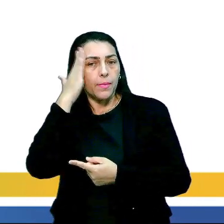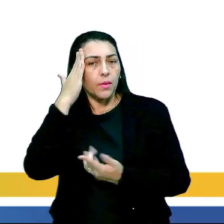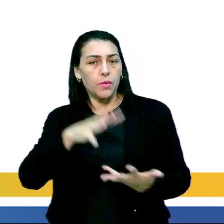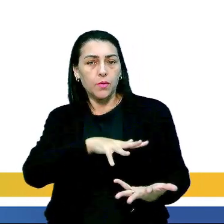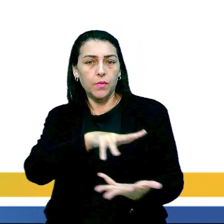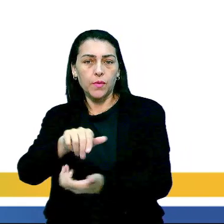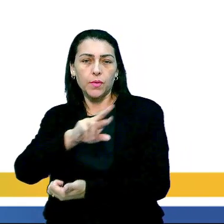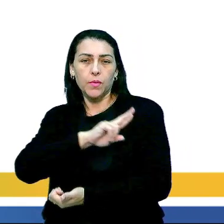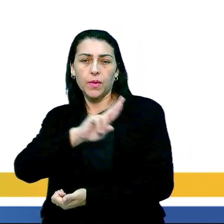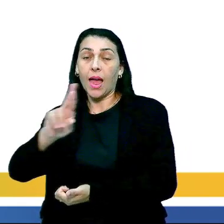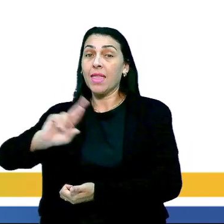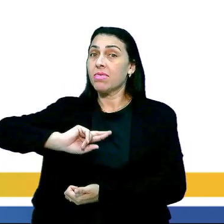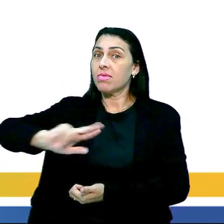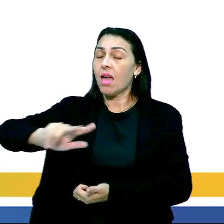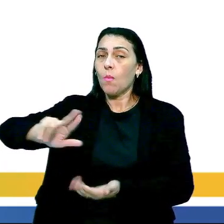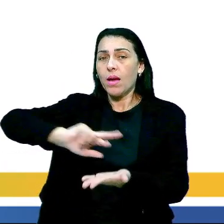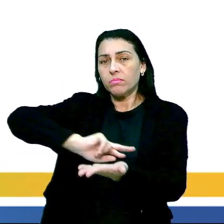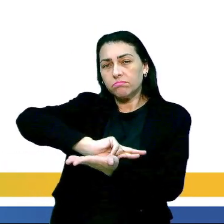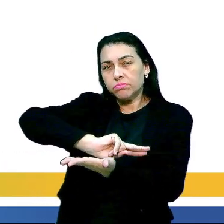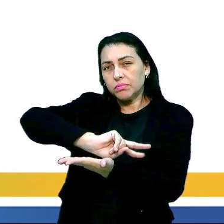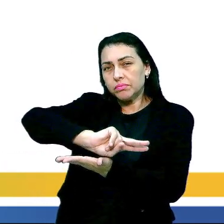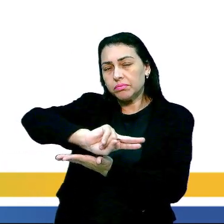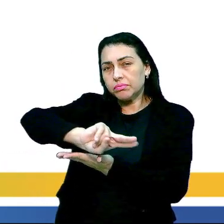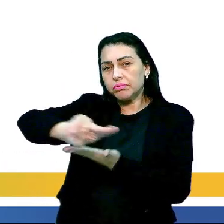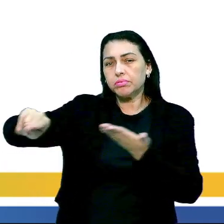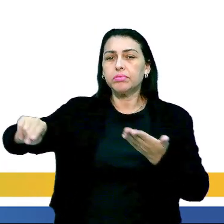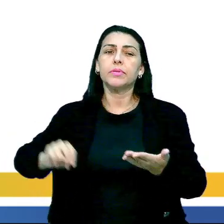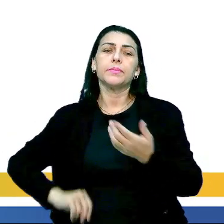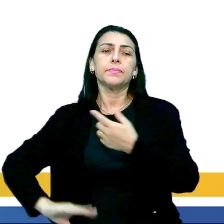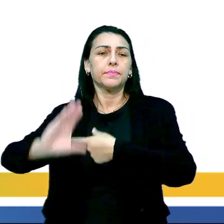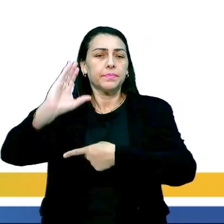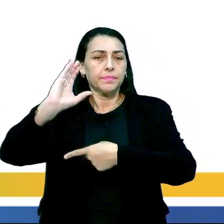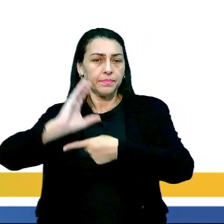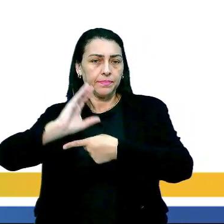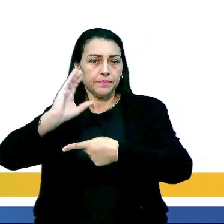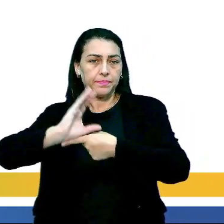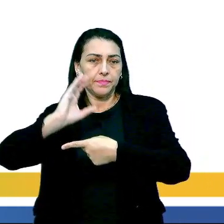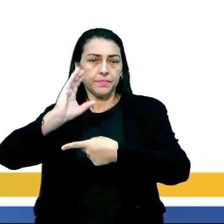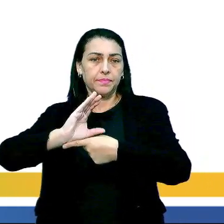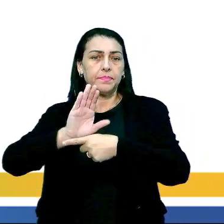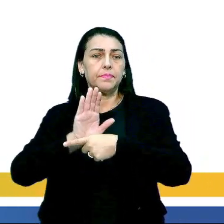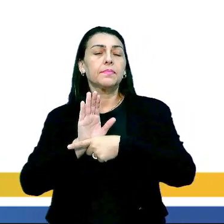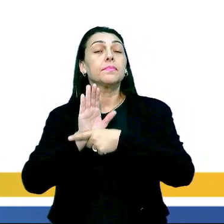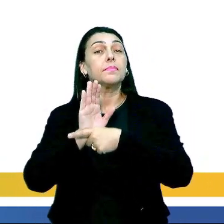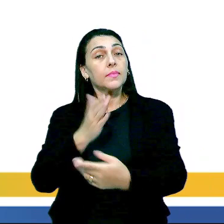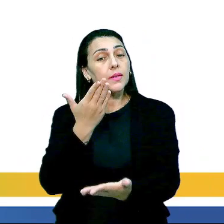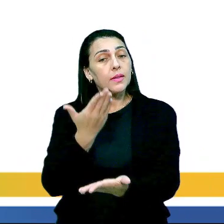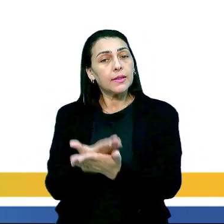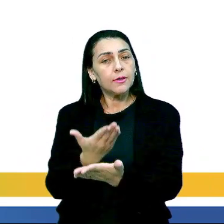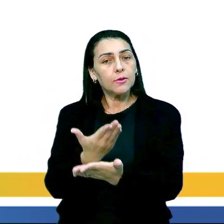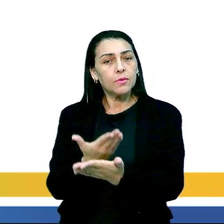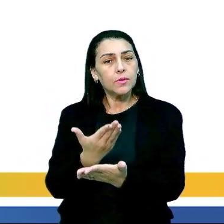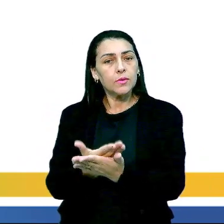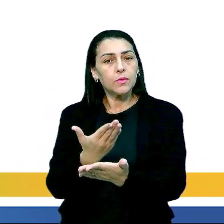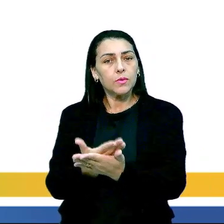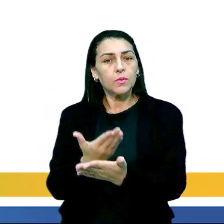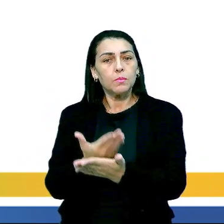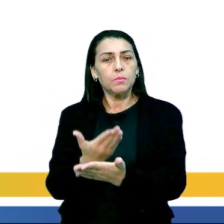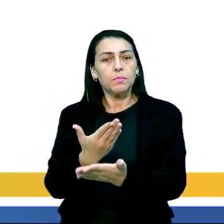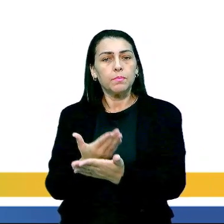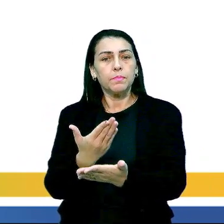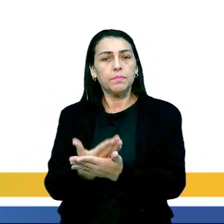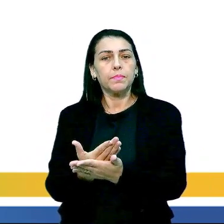que o universo religioso não é diversificado. Letra C. Defende o